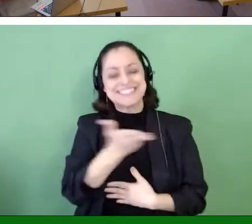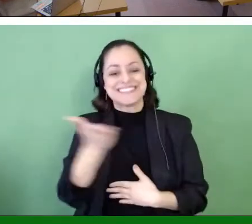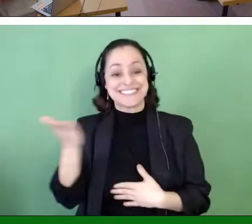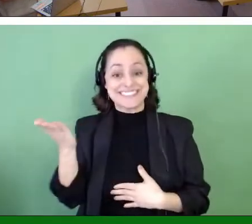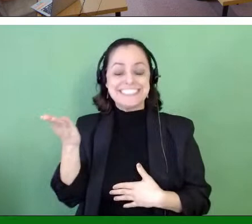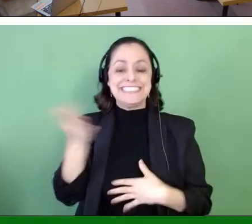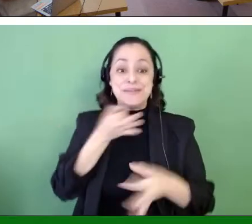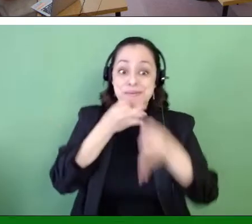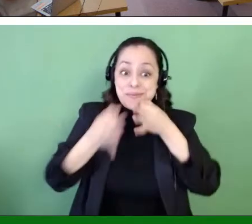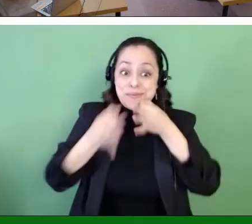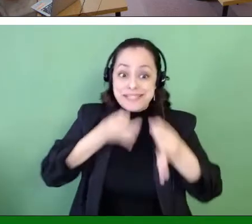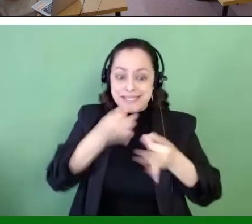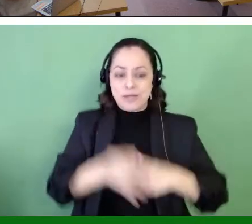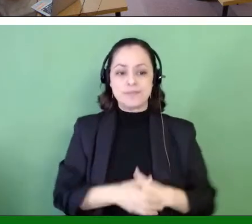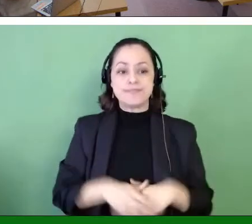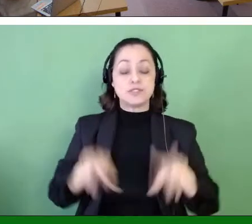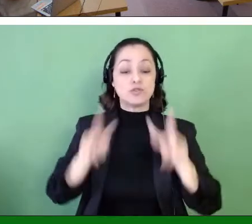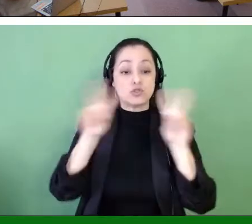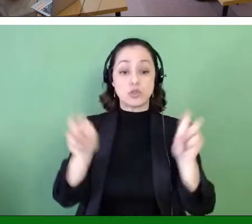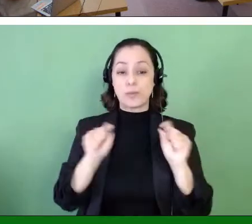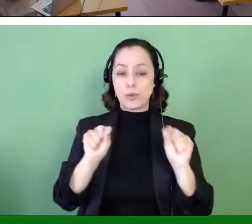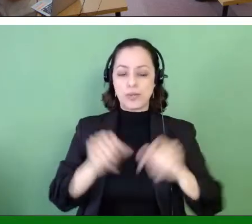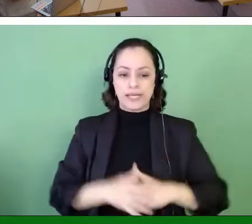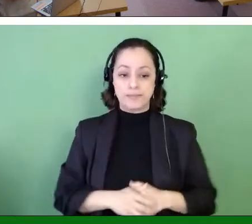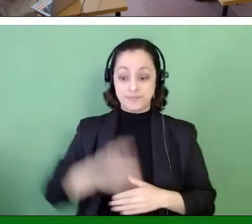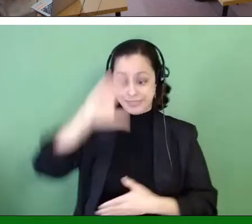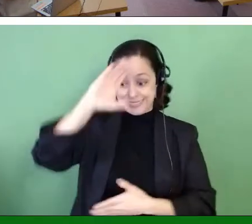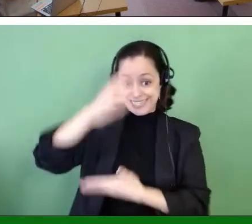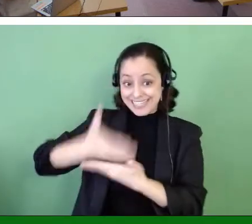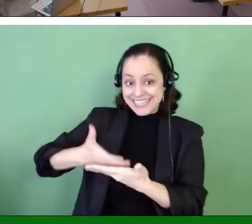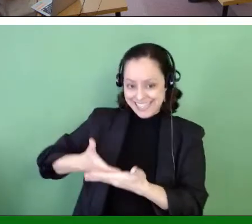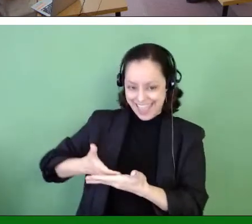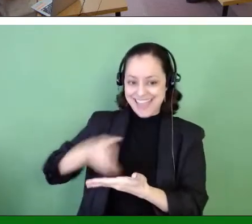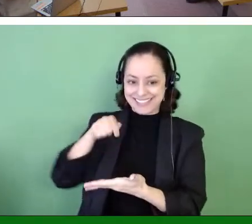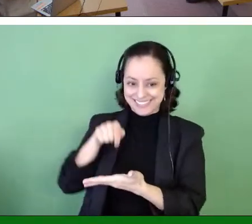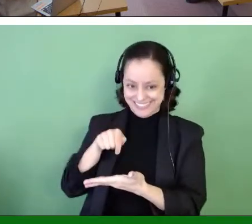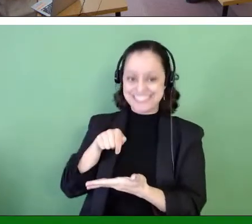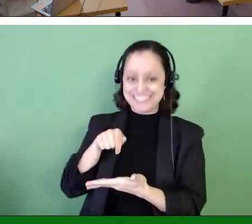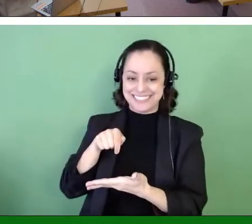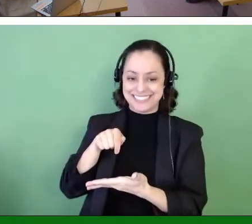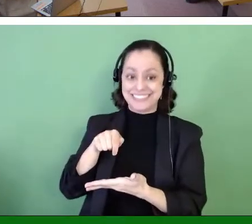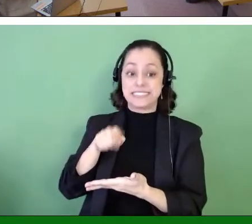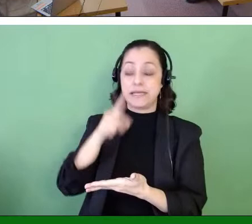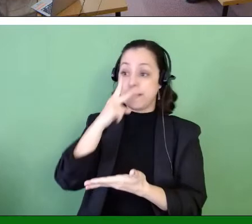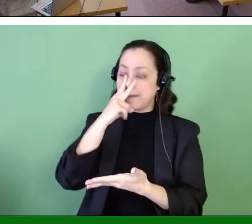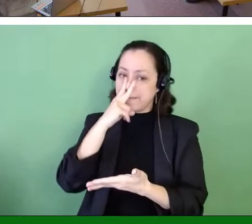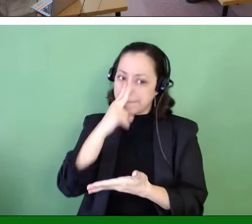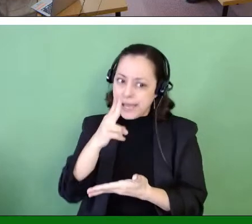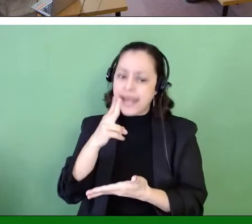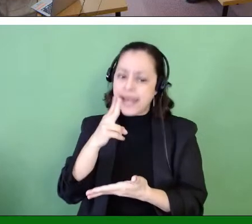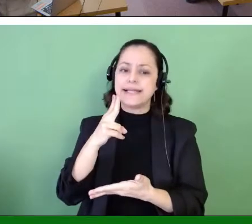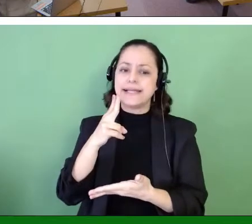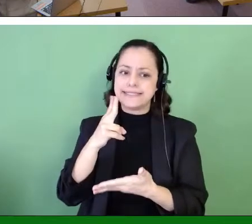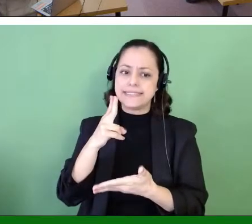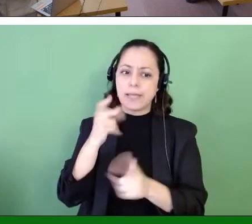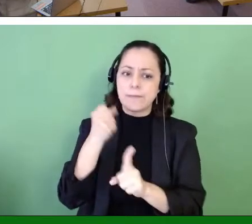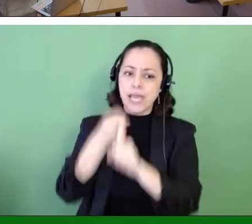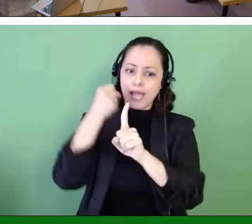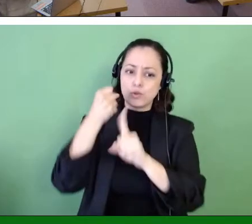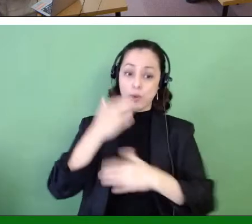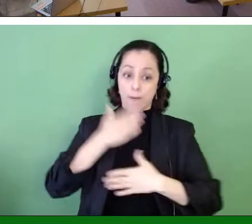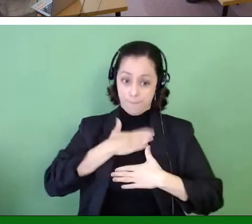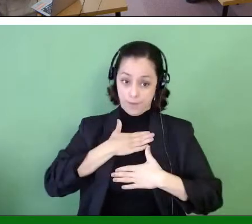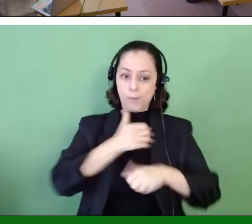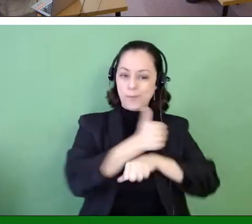em relação ao impacto que essa tese traz, tanto para o meu fazer profissional, quanto para a área de